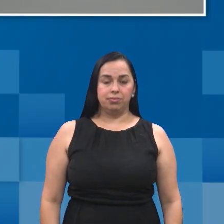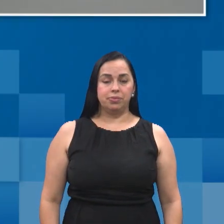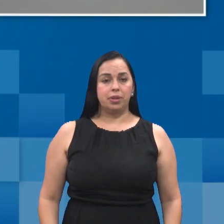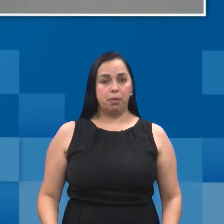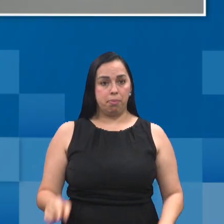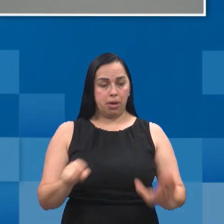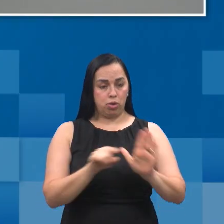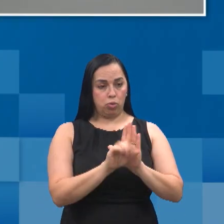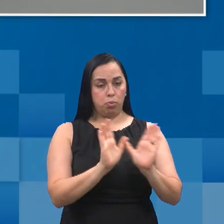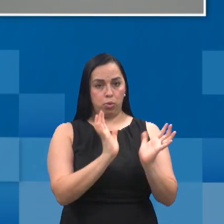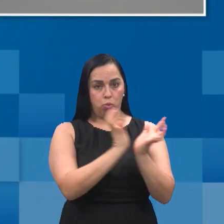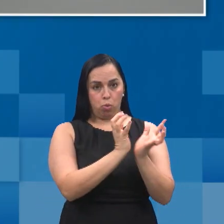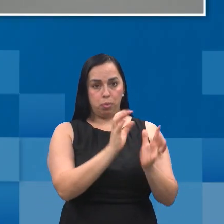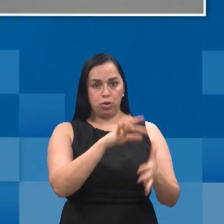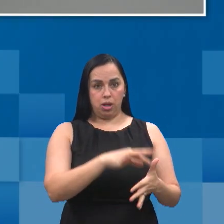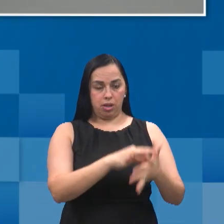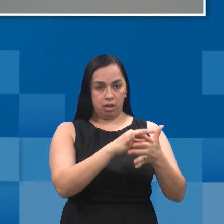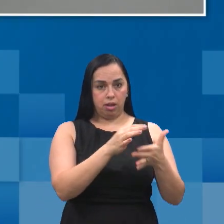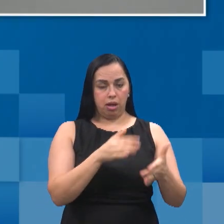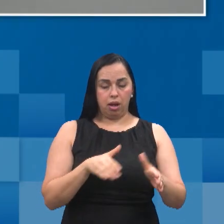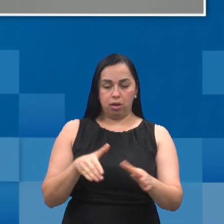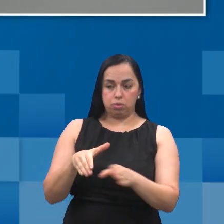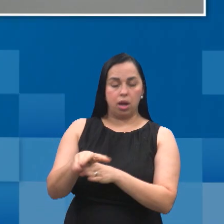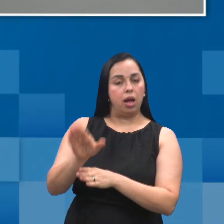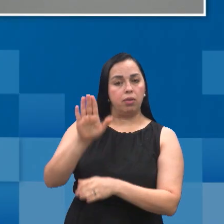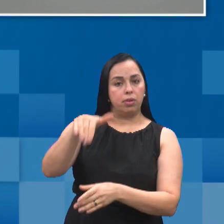Consulto a liderança se deseja caminhar ao voto.